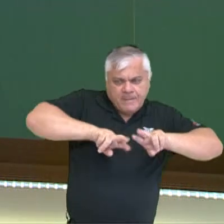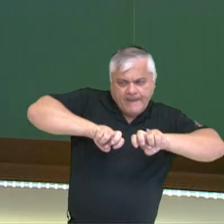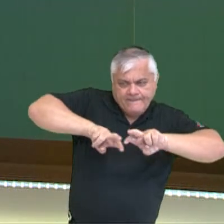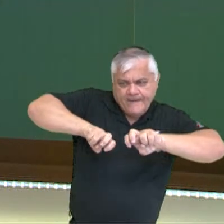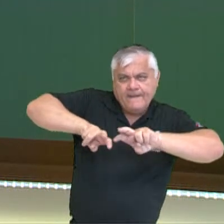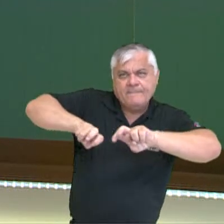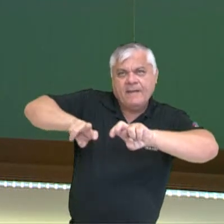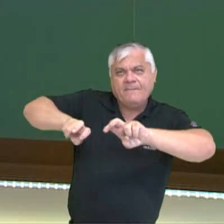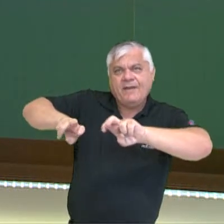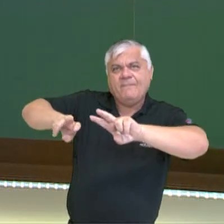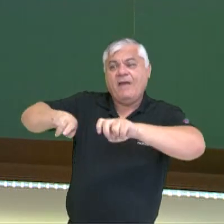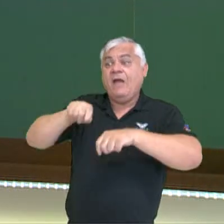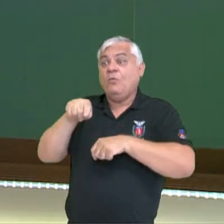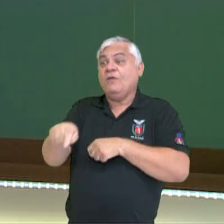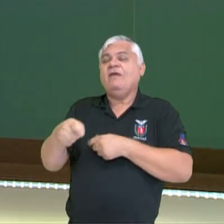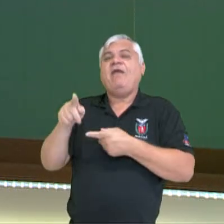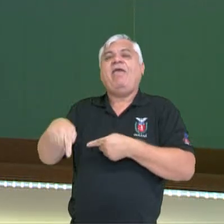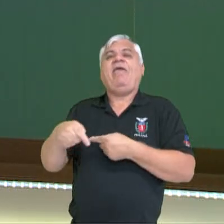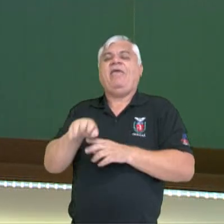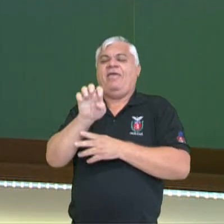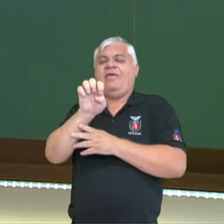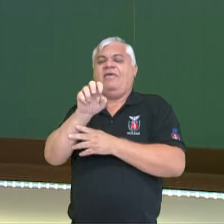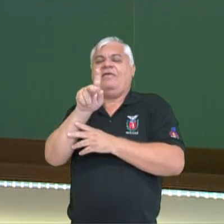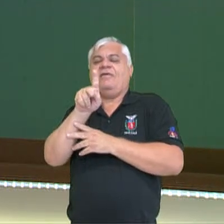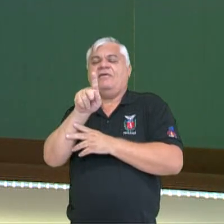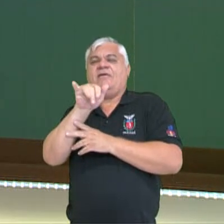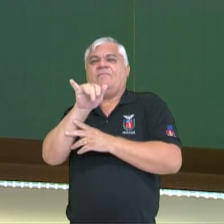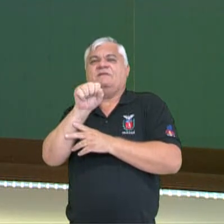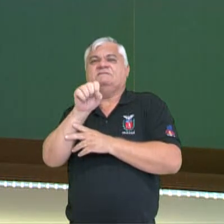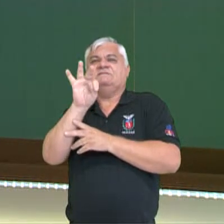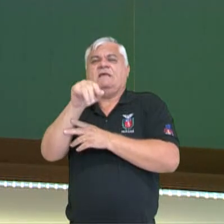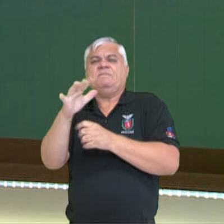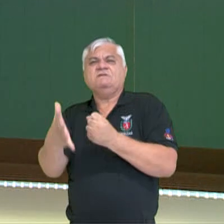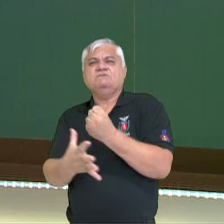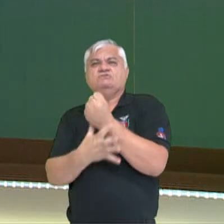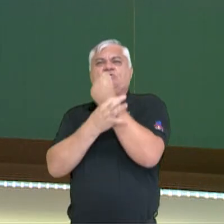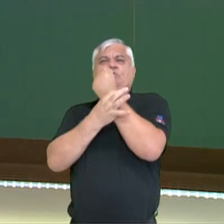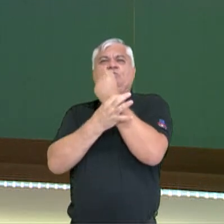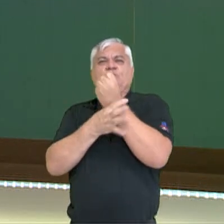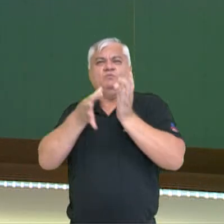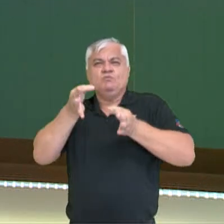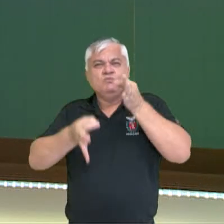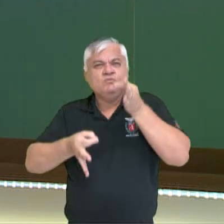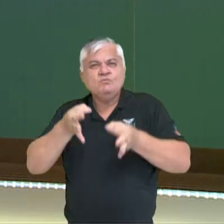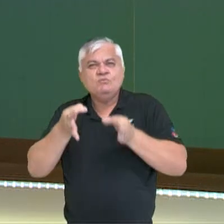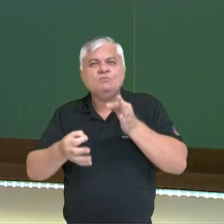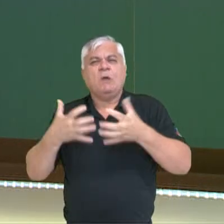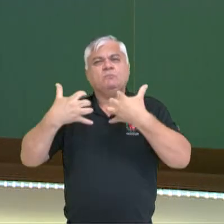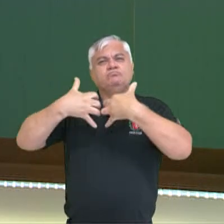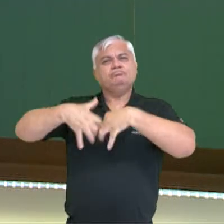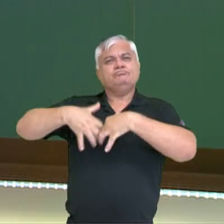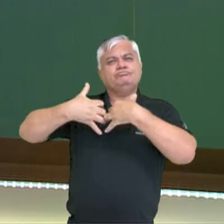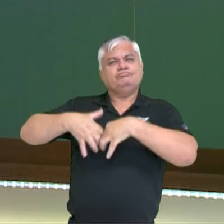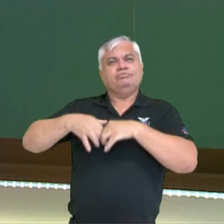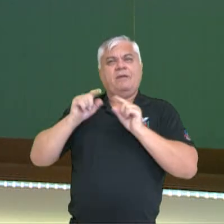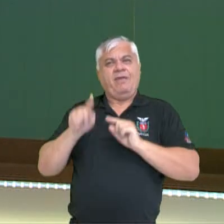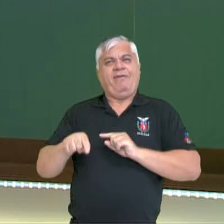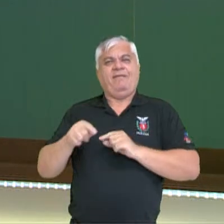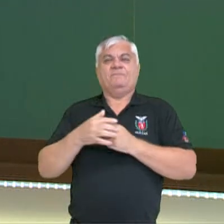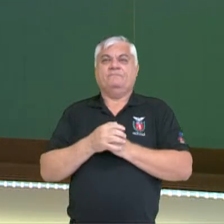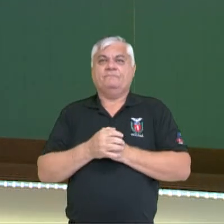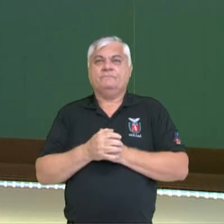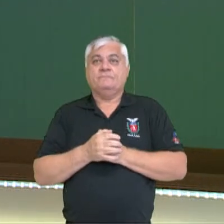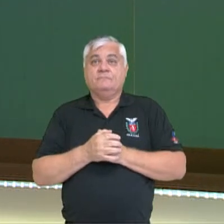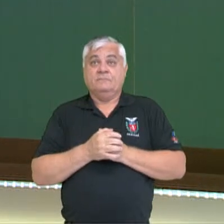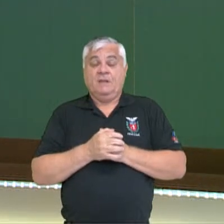baseado na episteme. Episteme é o conhecimento seguro e justificado racionalmente. Então,